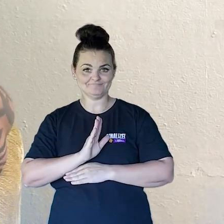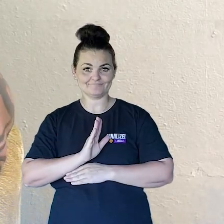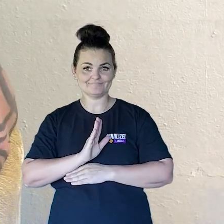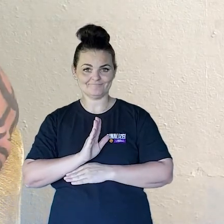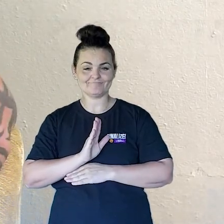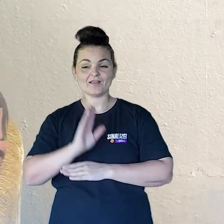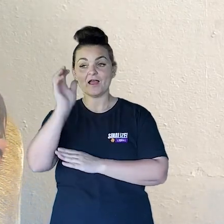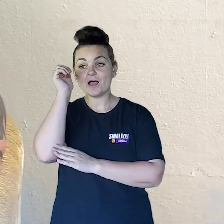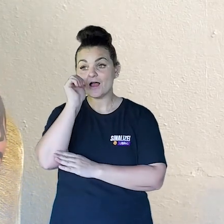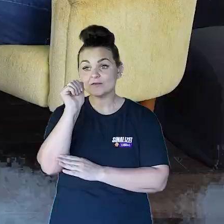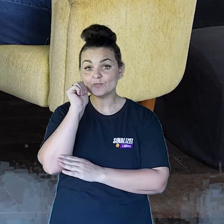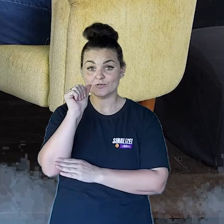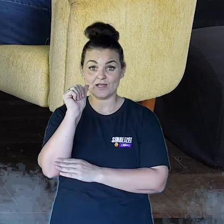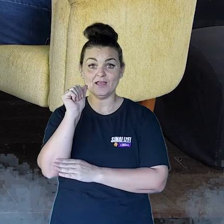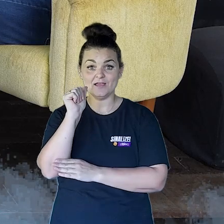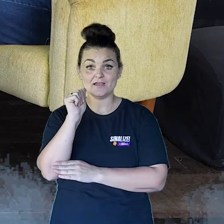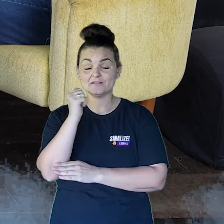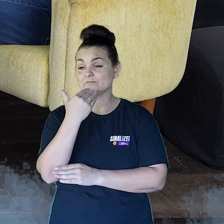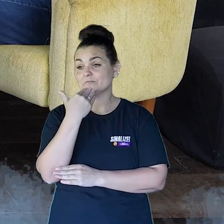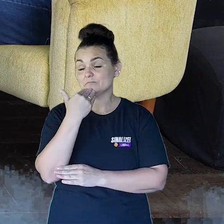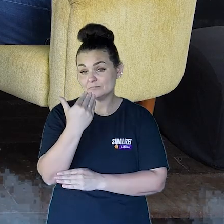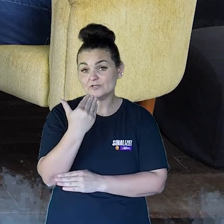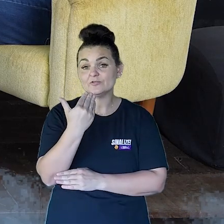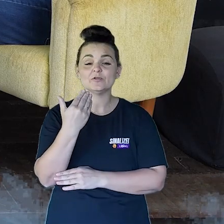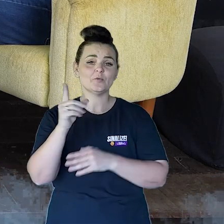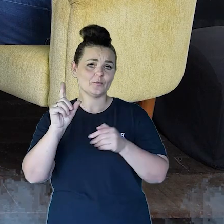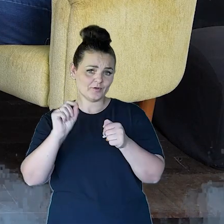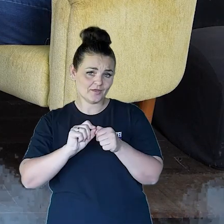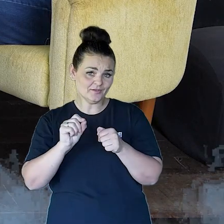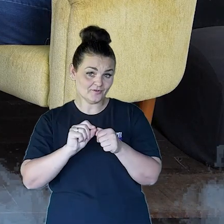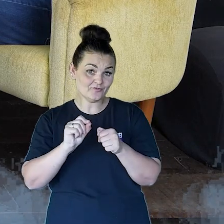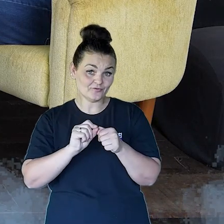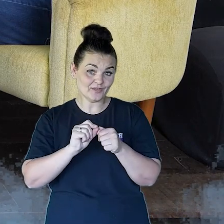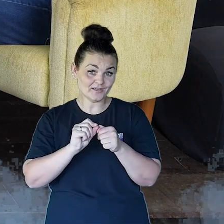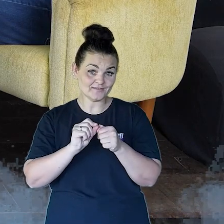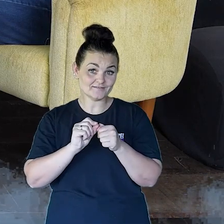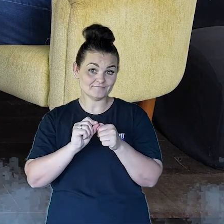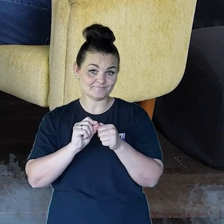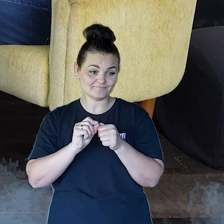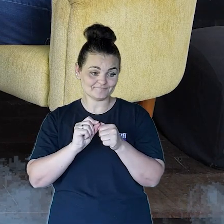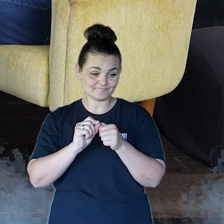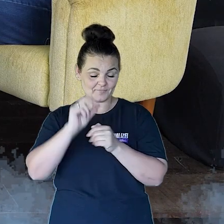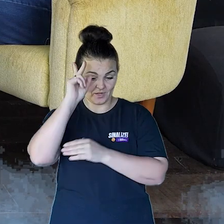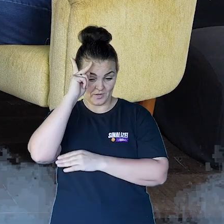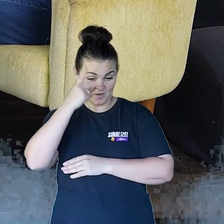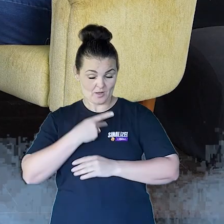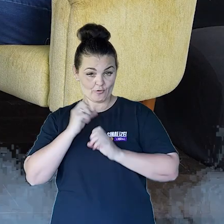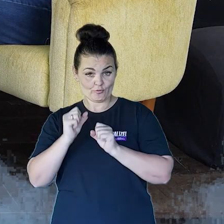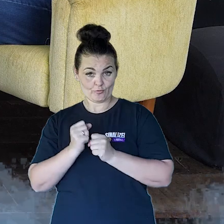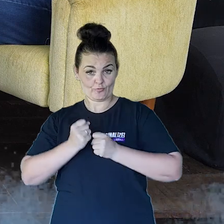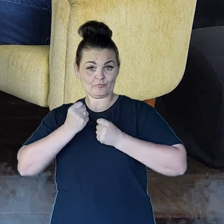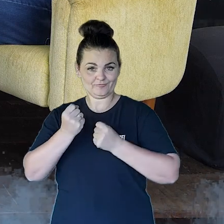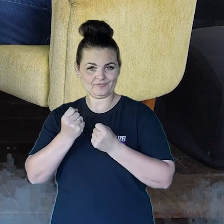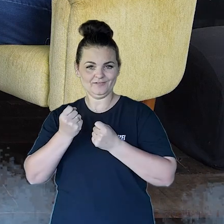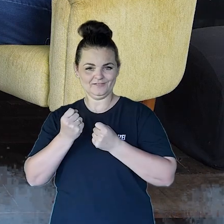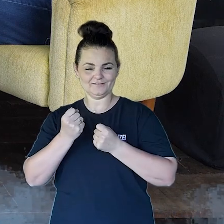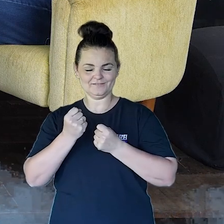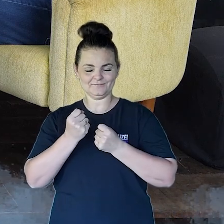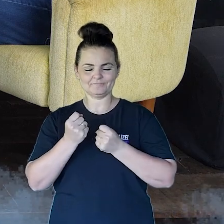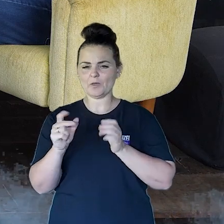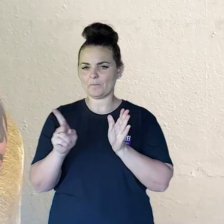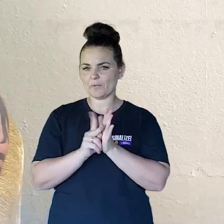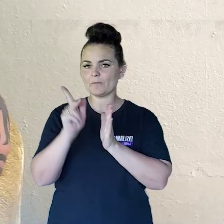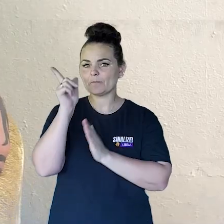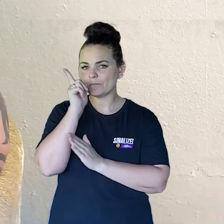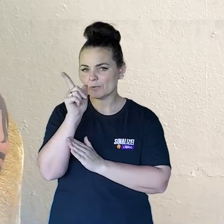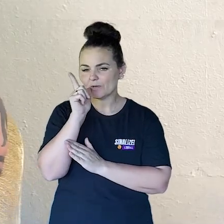dizendo, isso elas vieram me pedir. Elas vieram me pedir. Então, é uma questão aí que eu acho muito